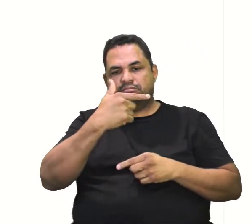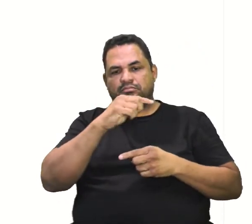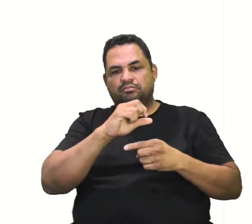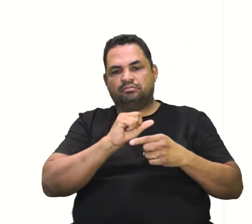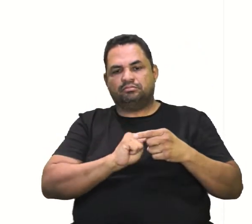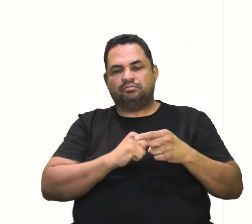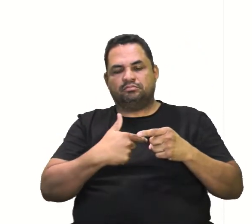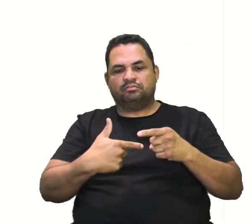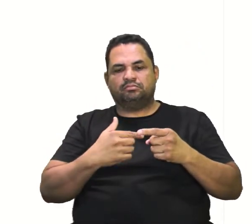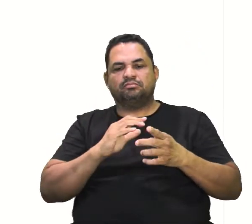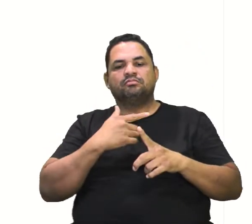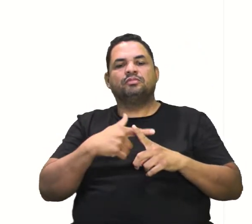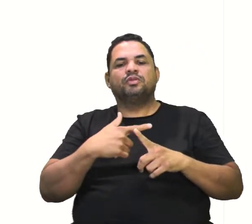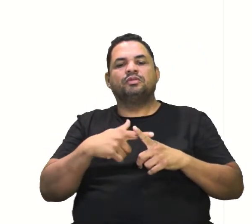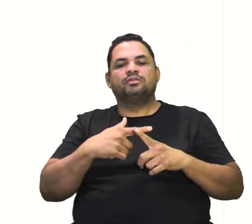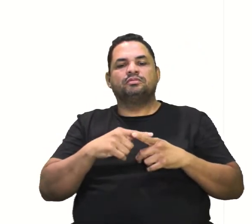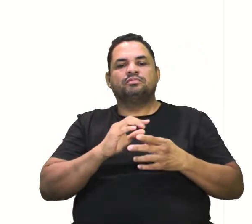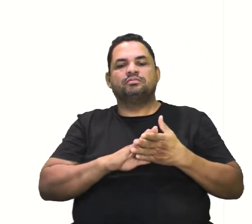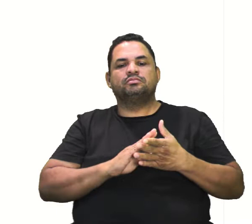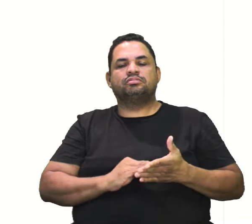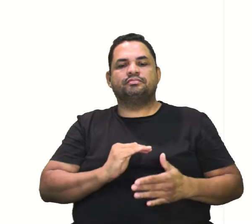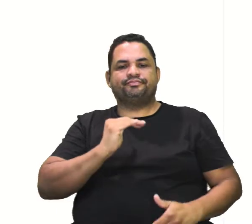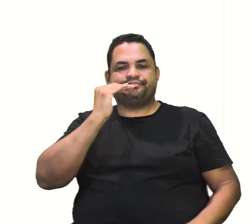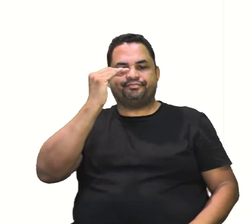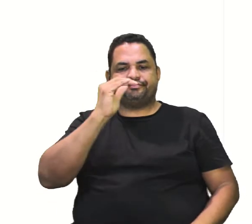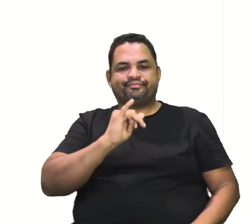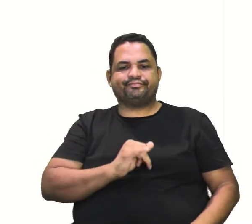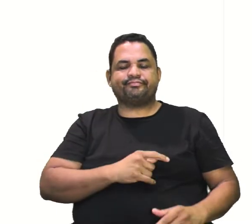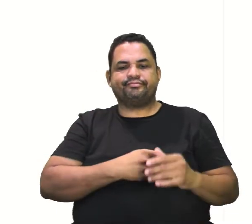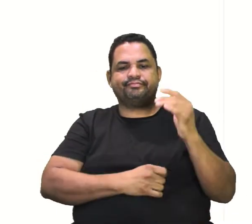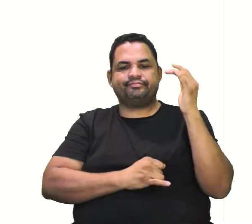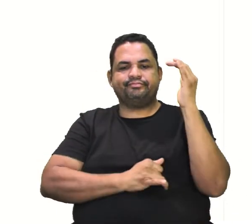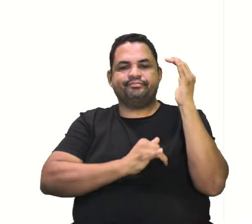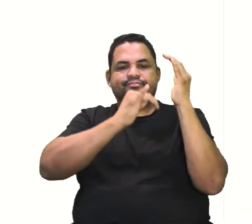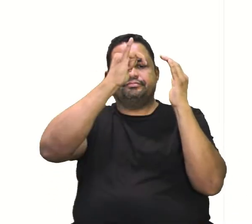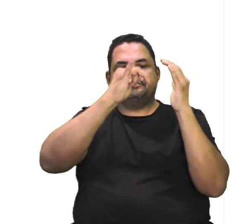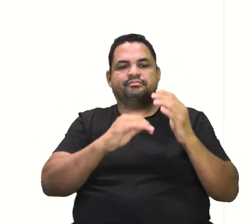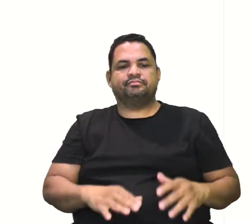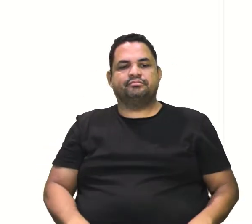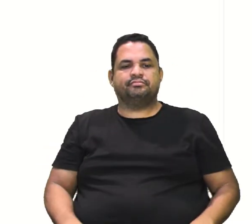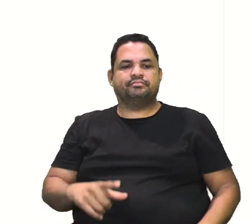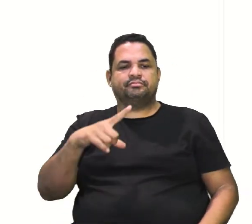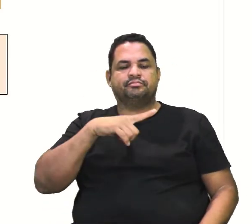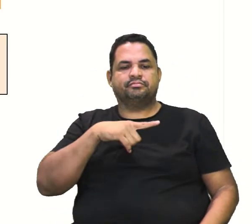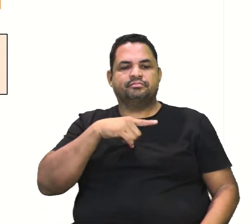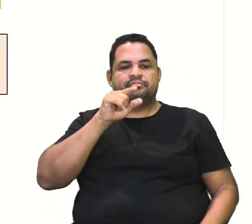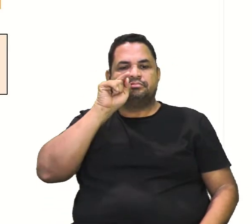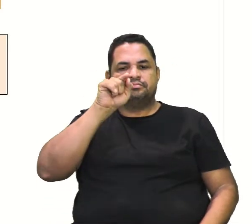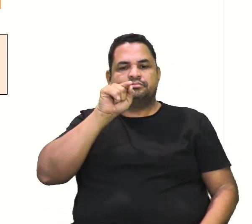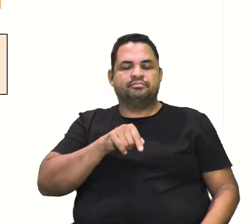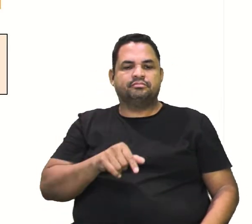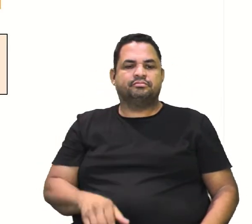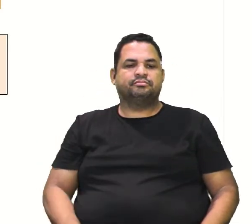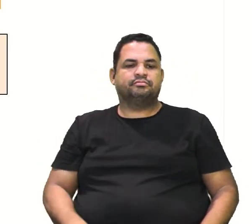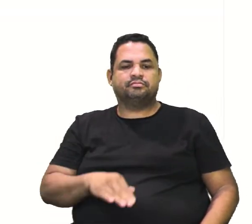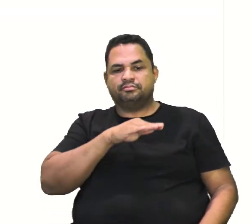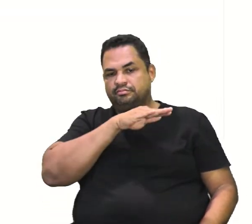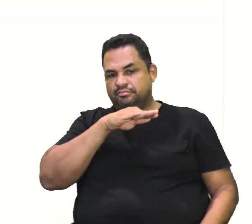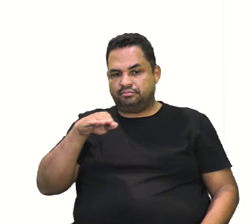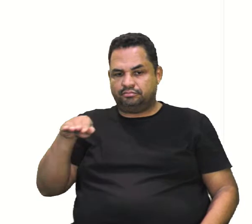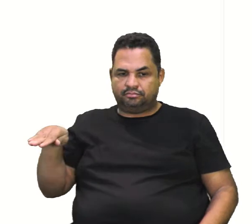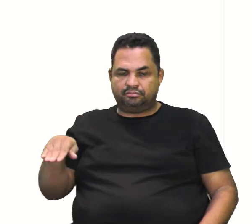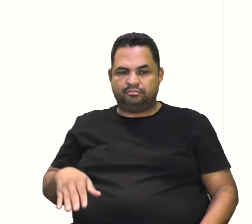quadrado, porque agora o meu eixo maior está no Y, tá? Perfeito. Então, olha aí, temos 2 situações, com ela na